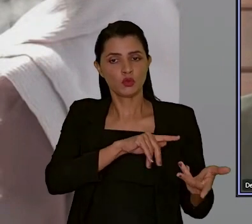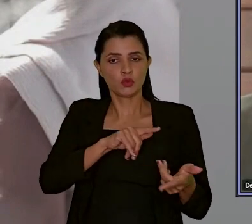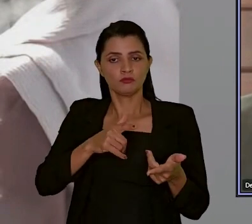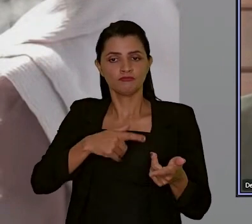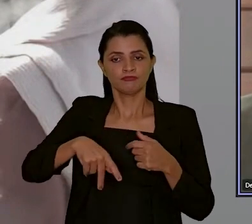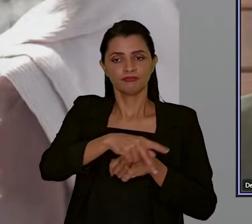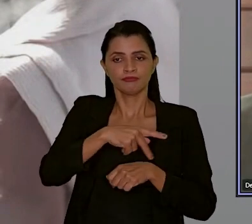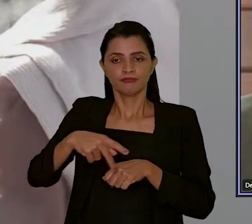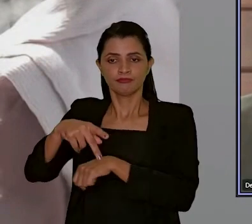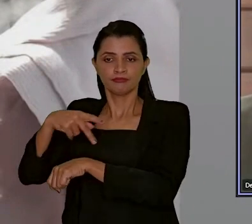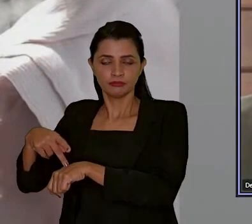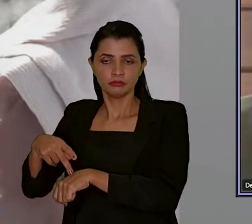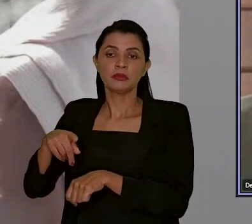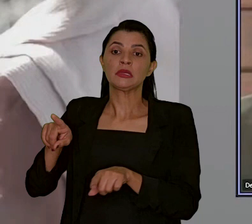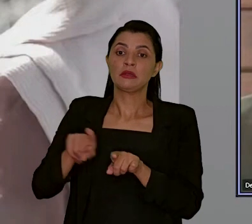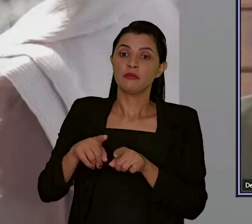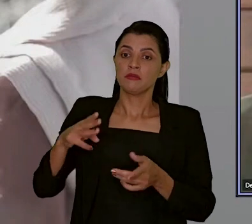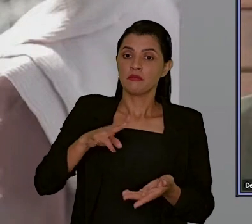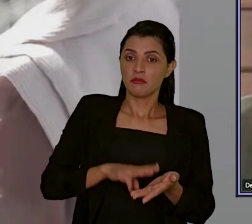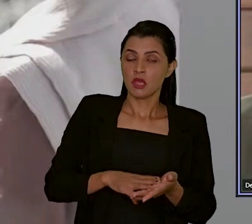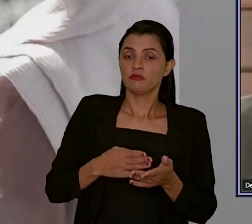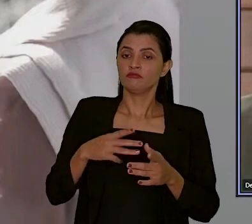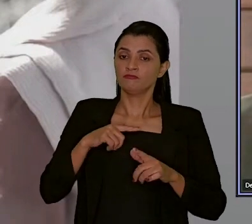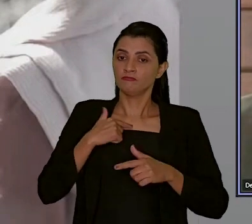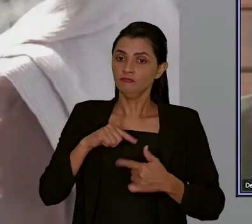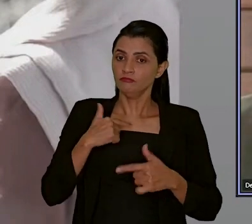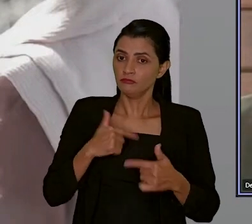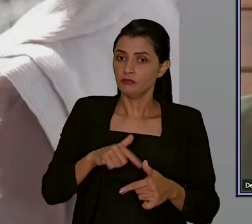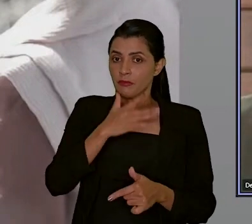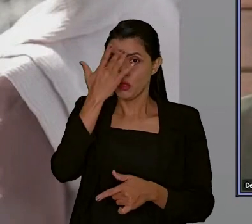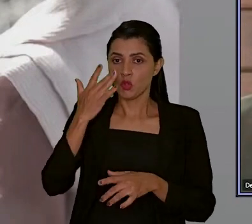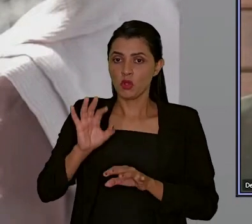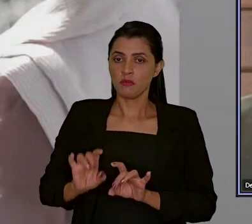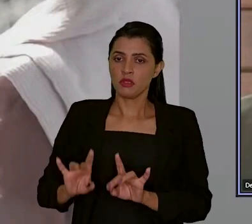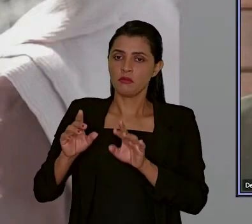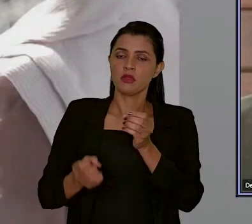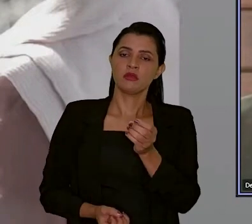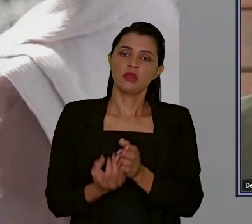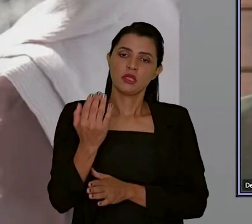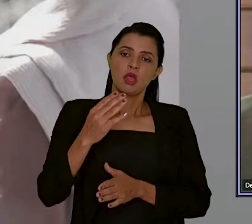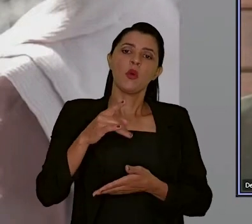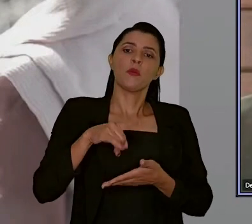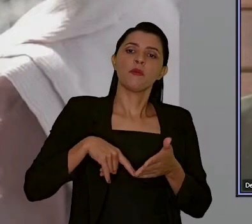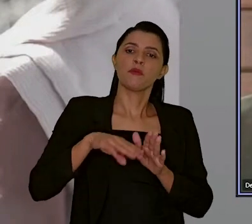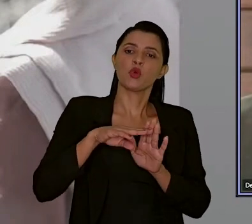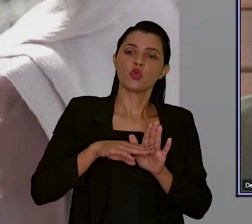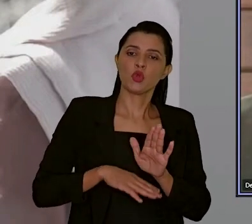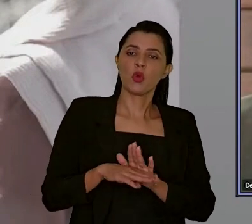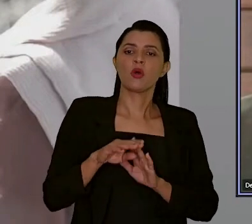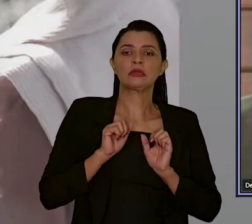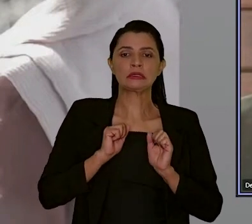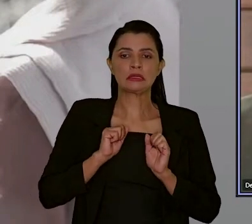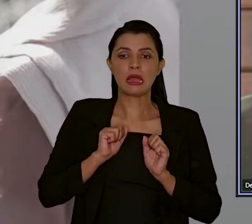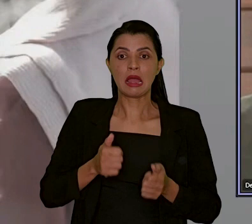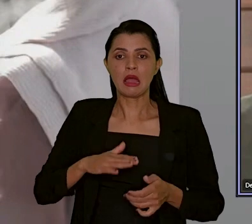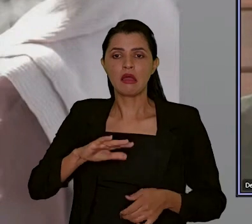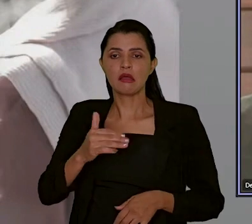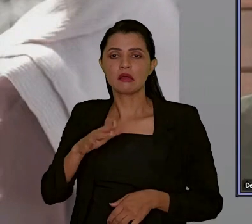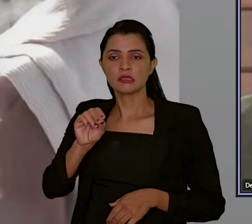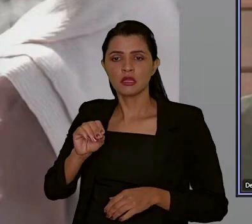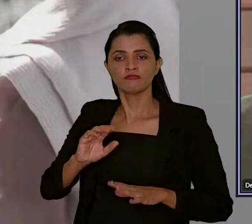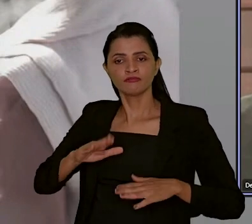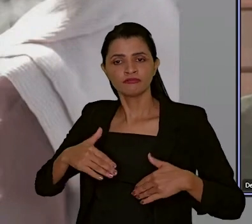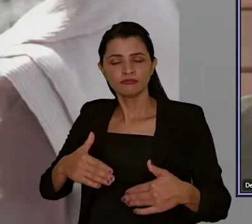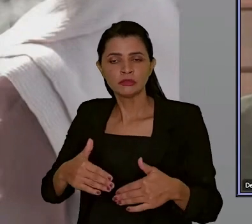Grupo de Ação para atuação de especialistas para a elaboração do protocolo de ação para a